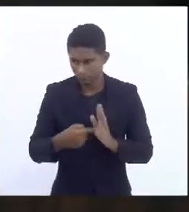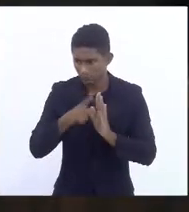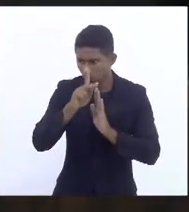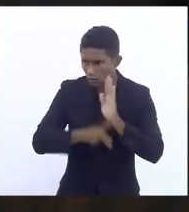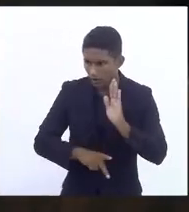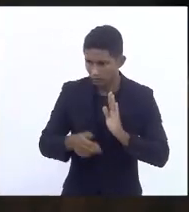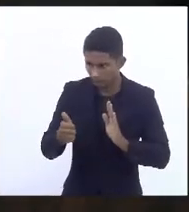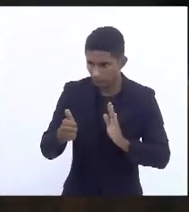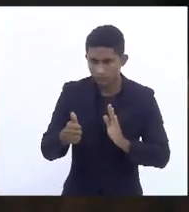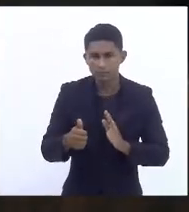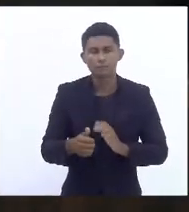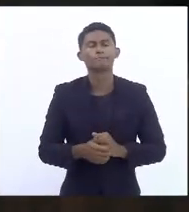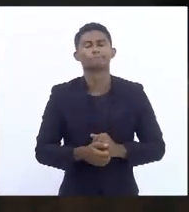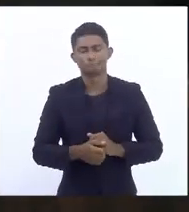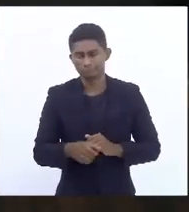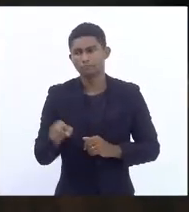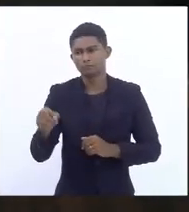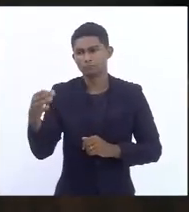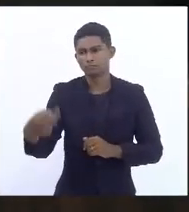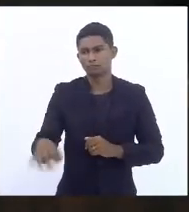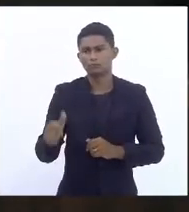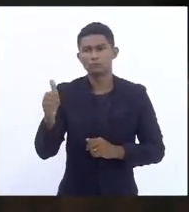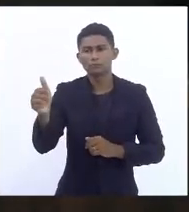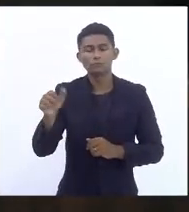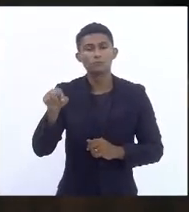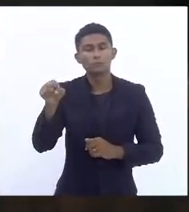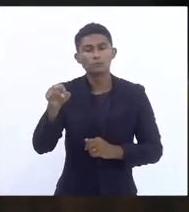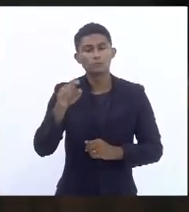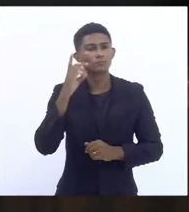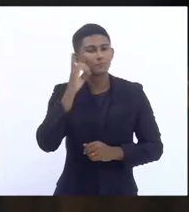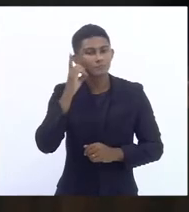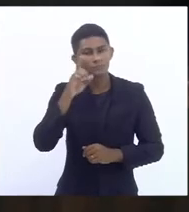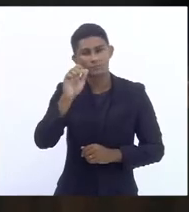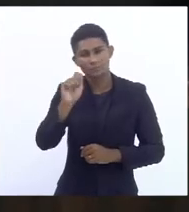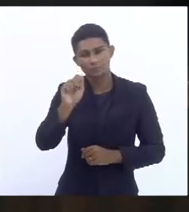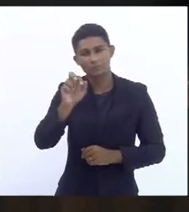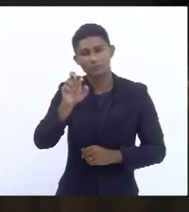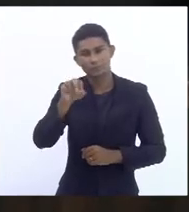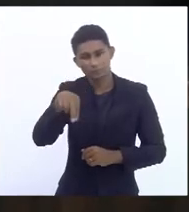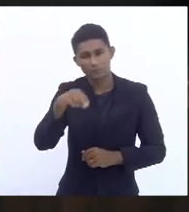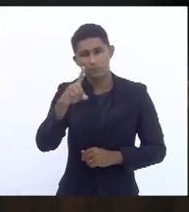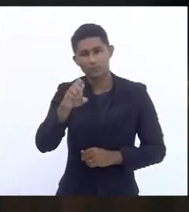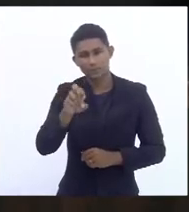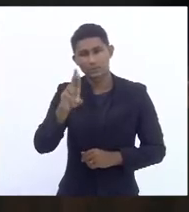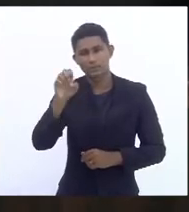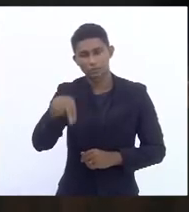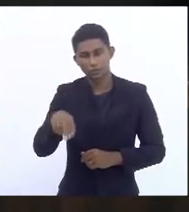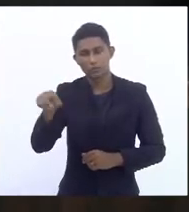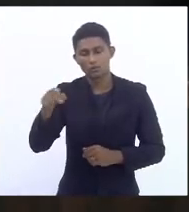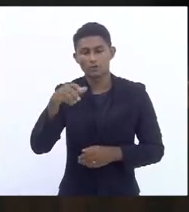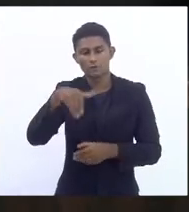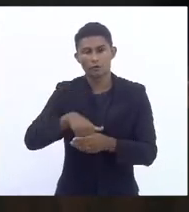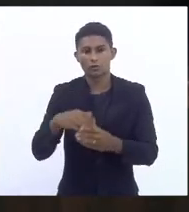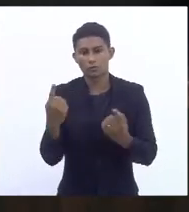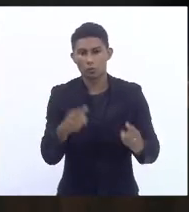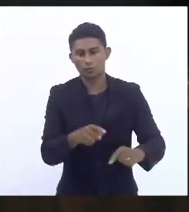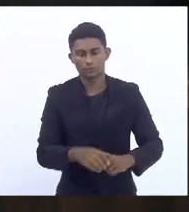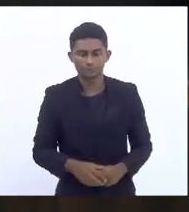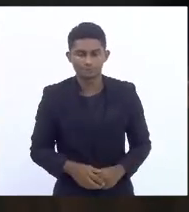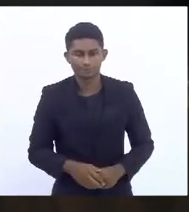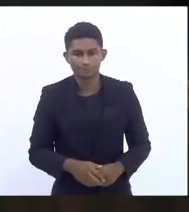voto contrário. Ao deputado Anderson Moraes. Em votação, de segunda